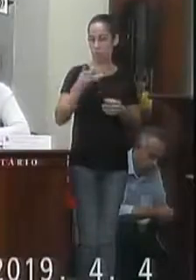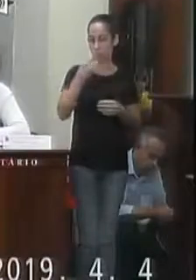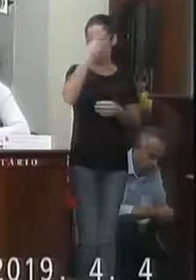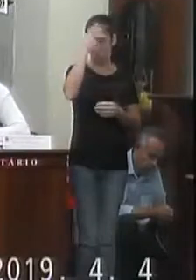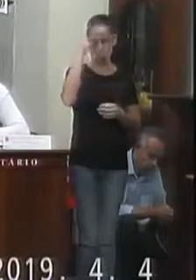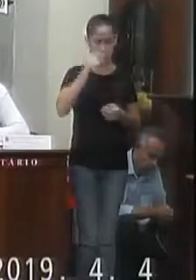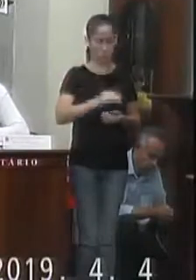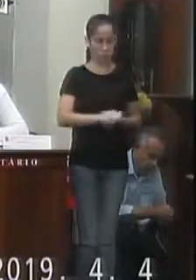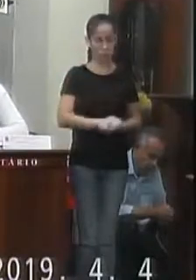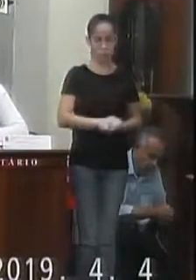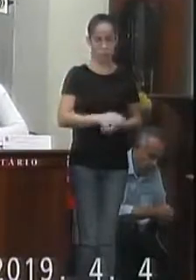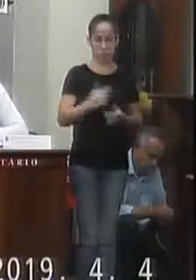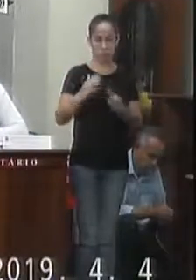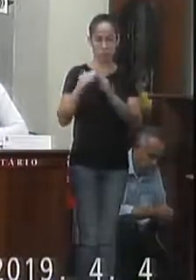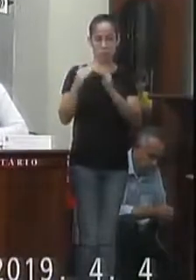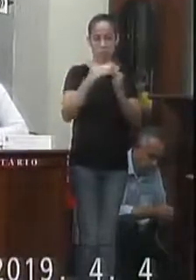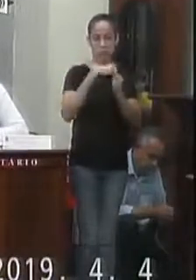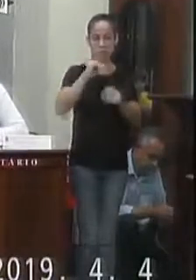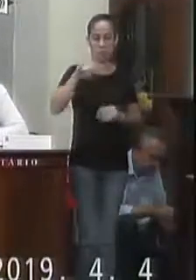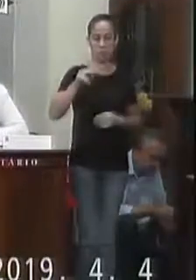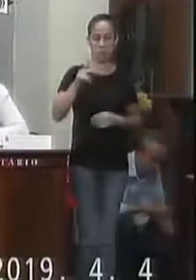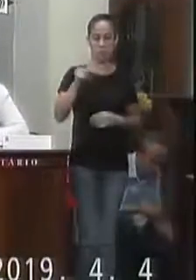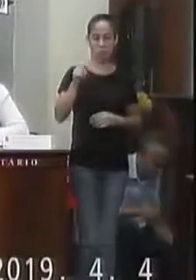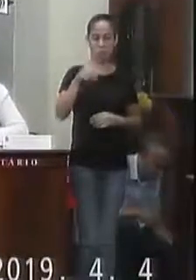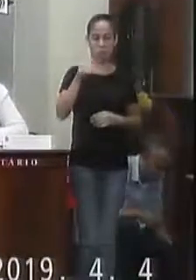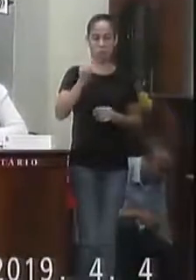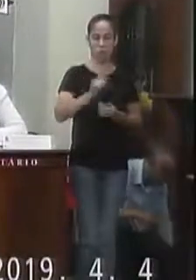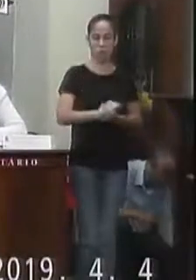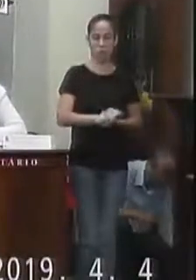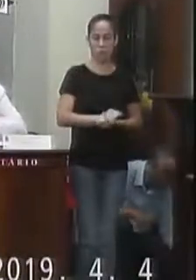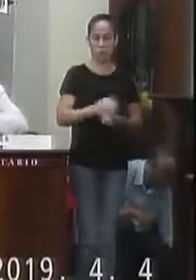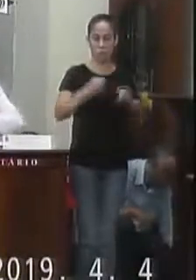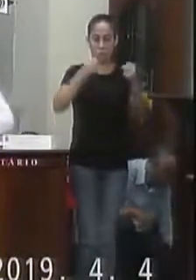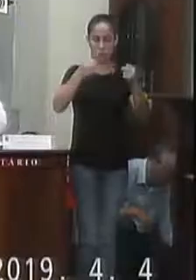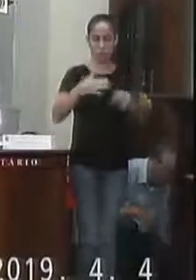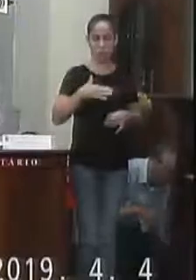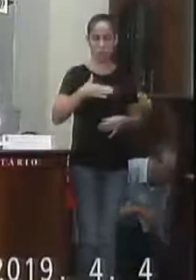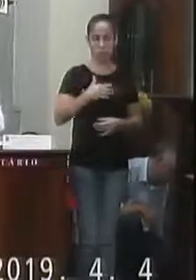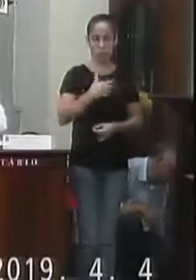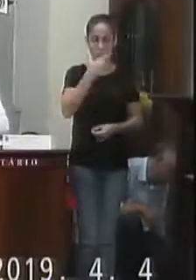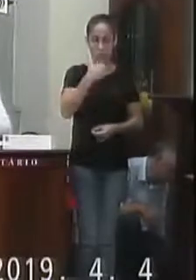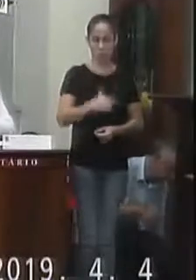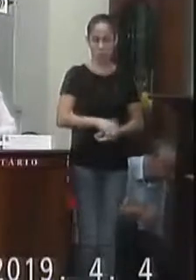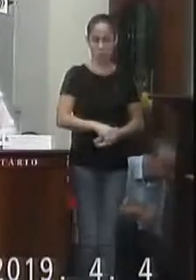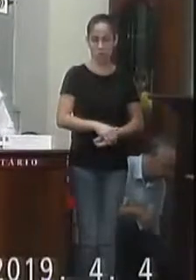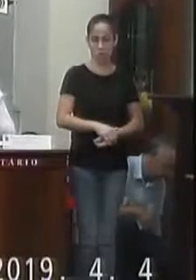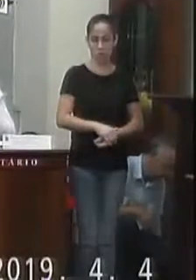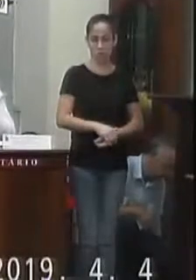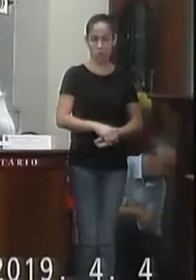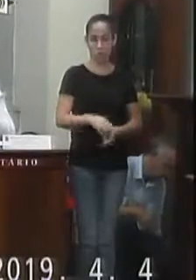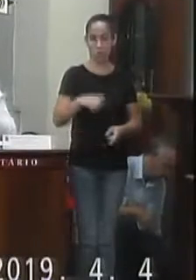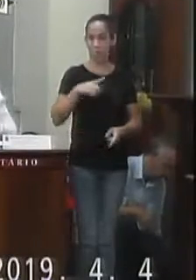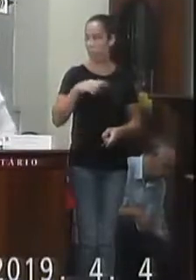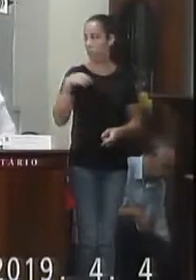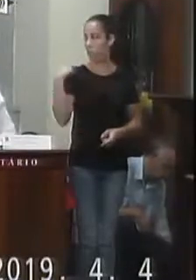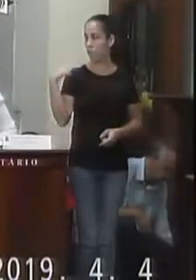Barão de Juparanã. Então, fica meu esclarecimento, presidente. Bem, como tem o vereador Saulo,